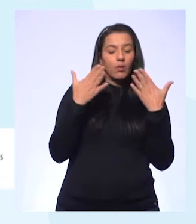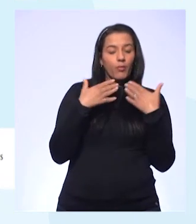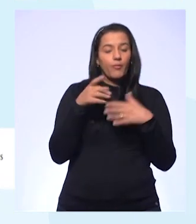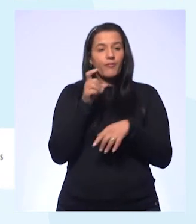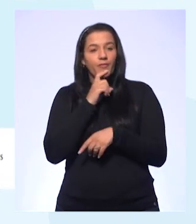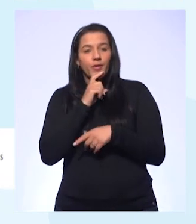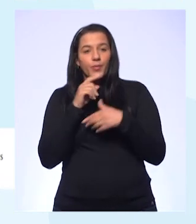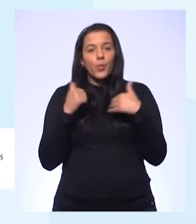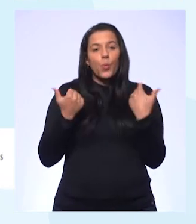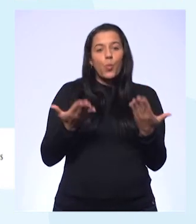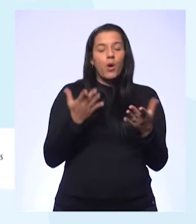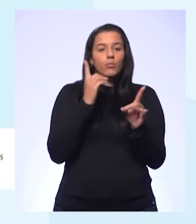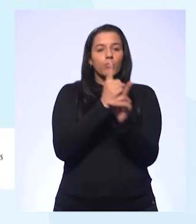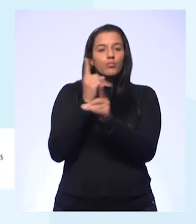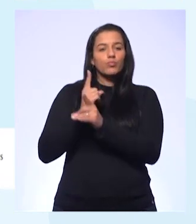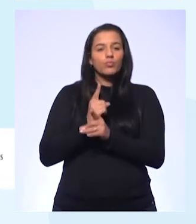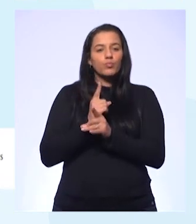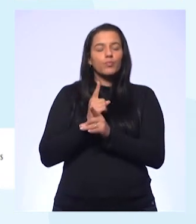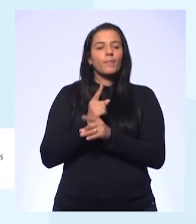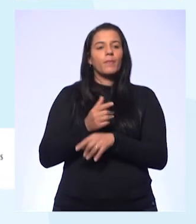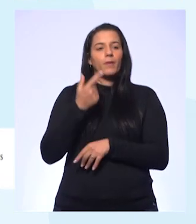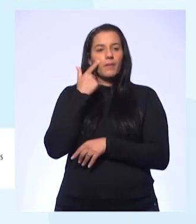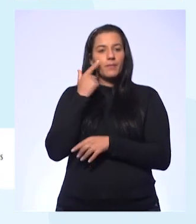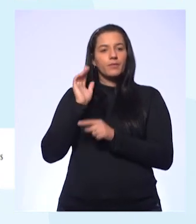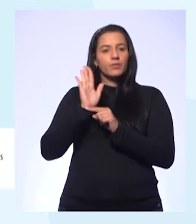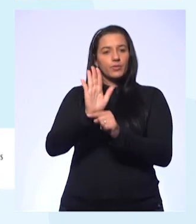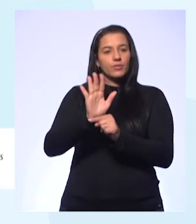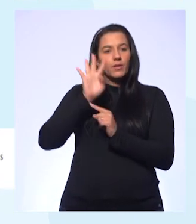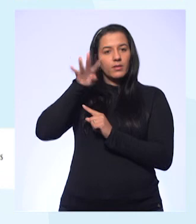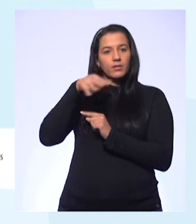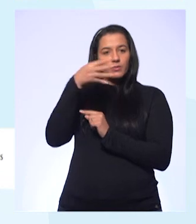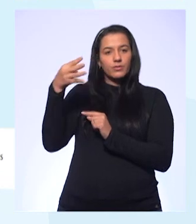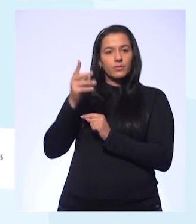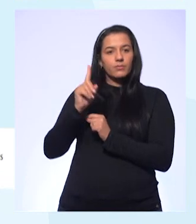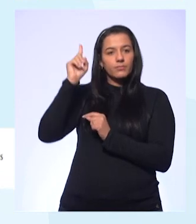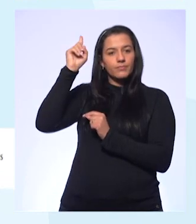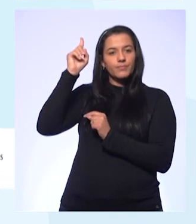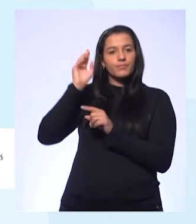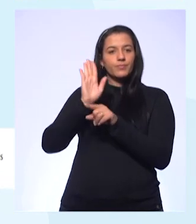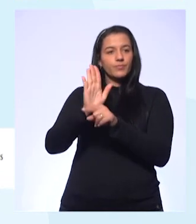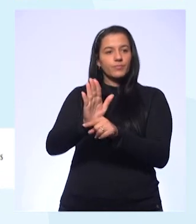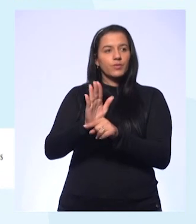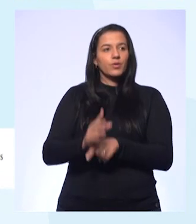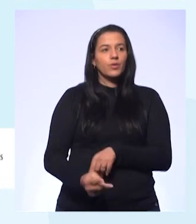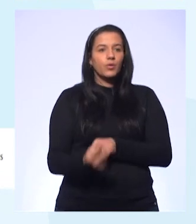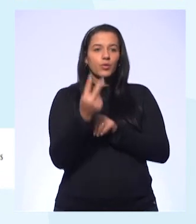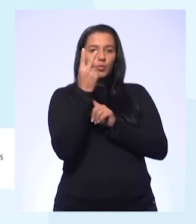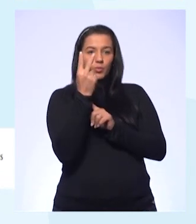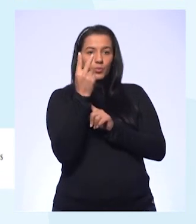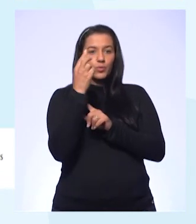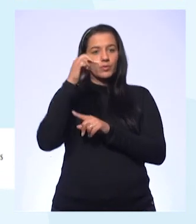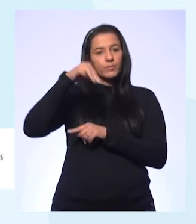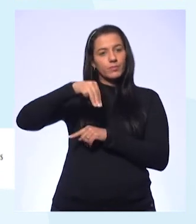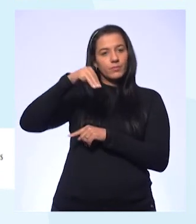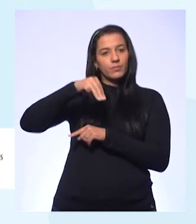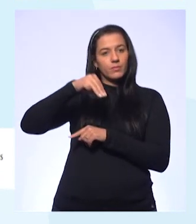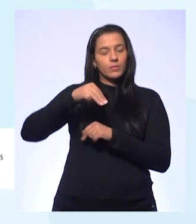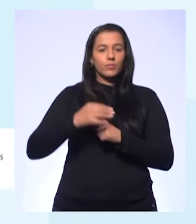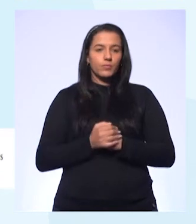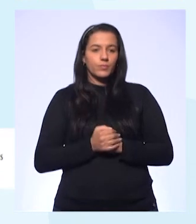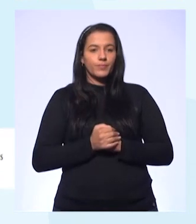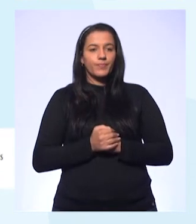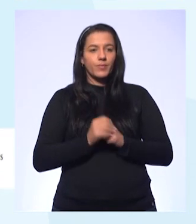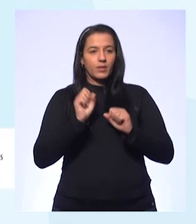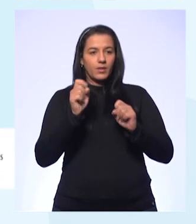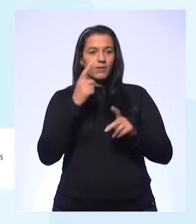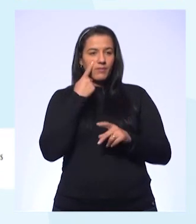nós temos a legenda mais uma vez para auxiliá-los na resposta. 1 minuto, professor? Não, pode dar 2 minutos, porque eles vão ter que ver, né, os